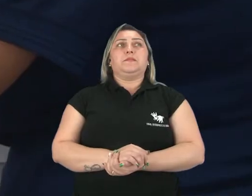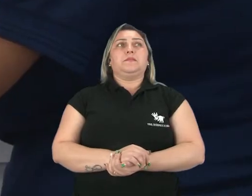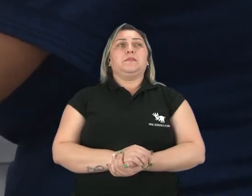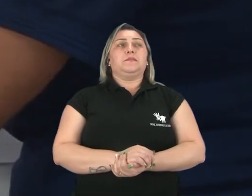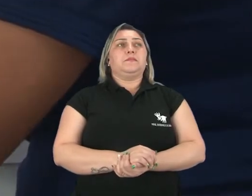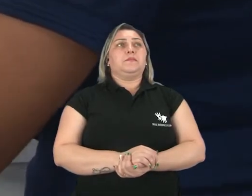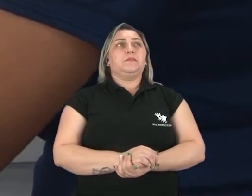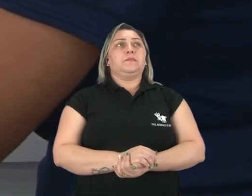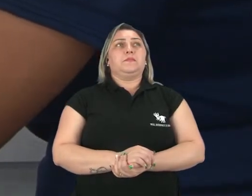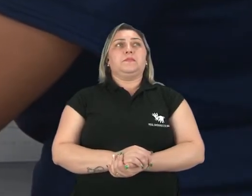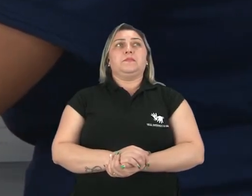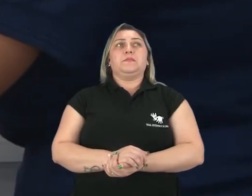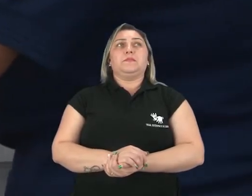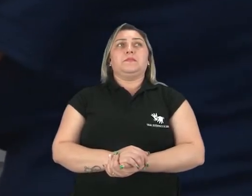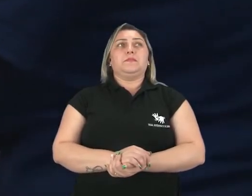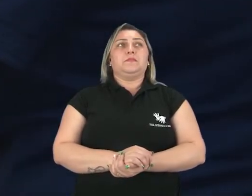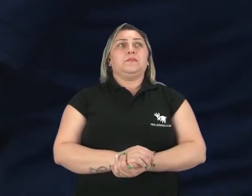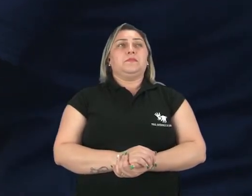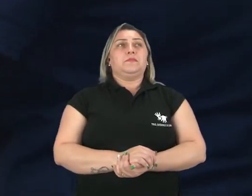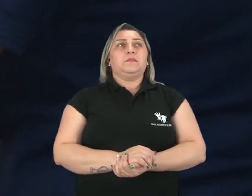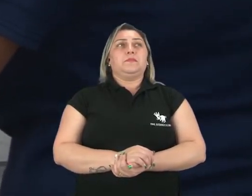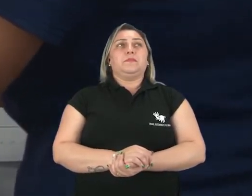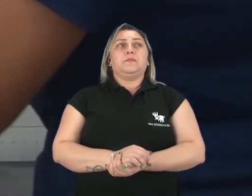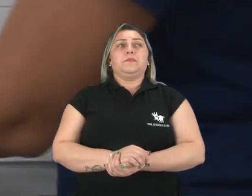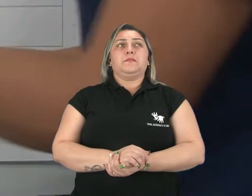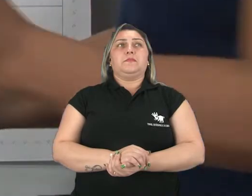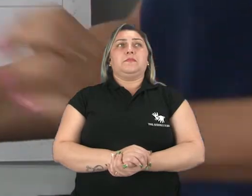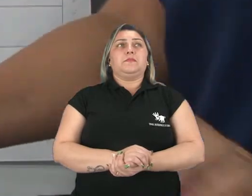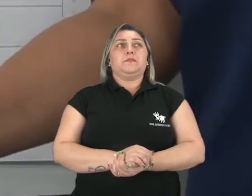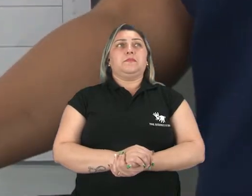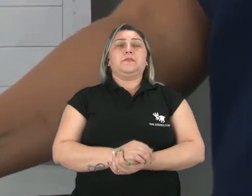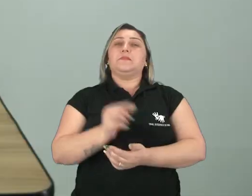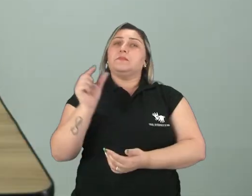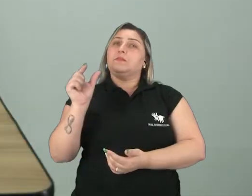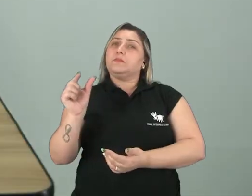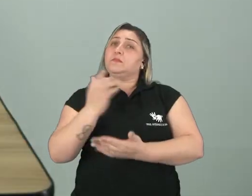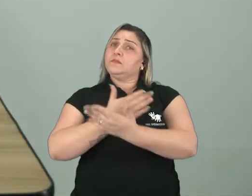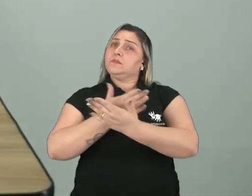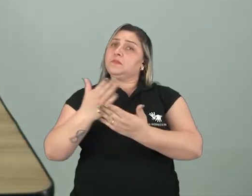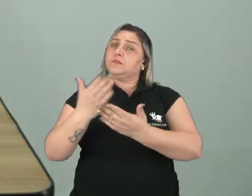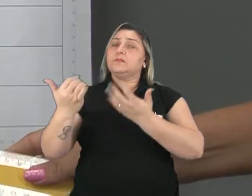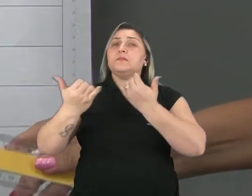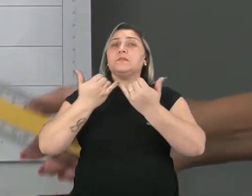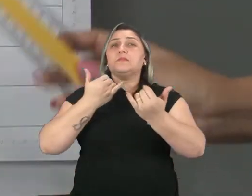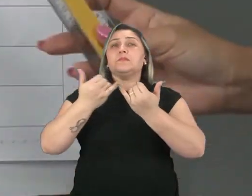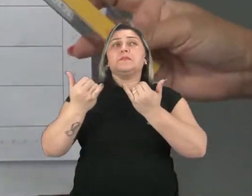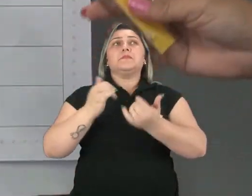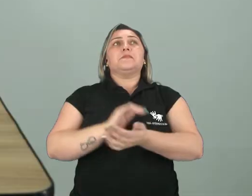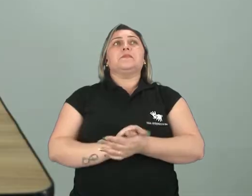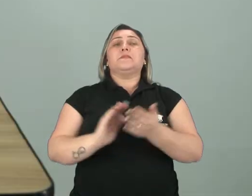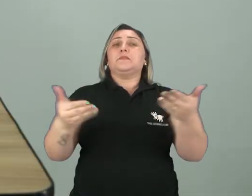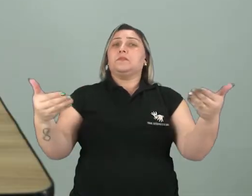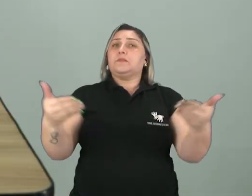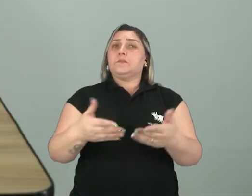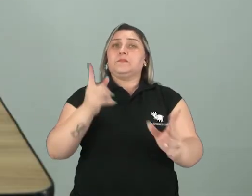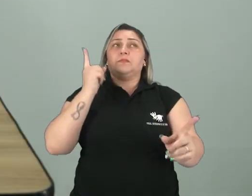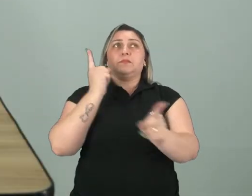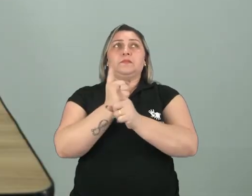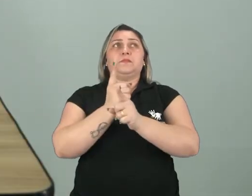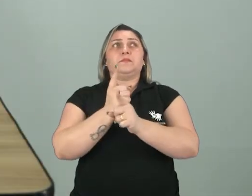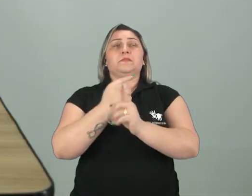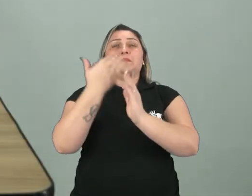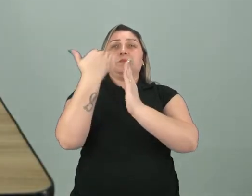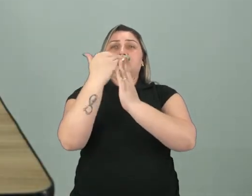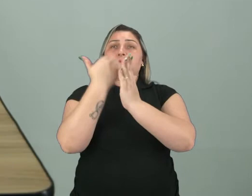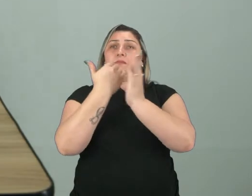cajá o e Caju e tem sons semelhantes agora vamos encontrar